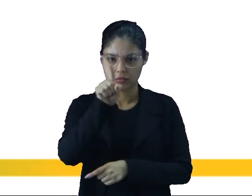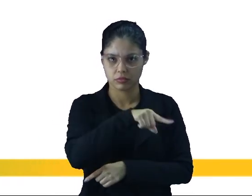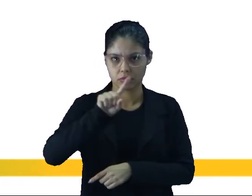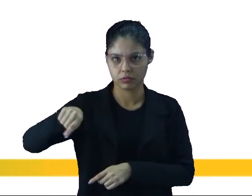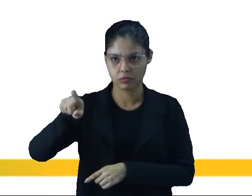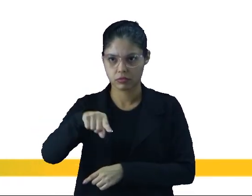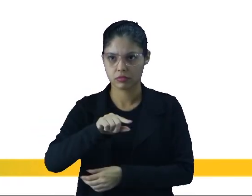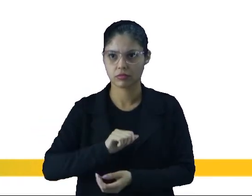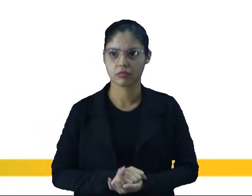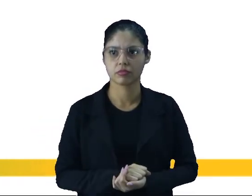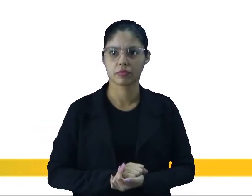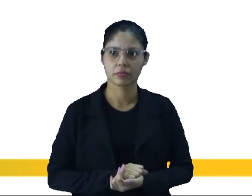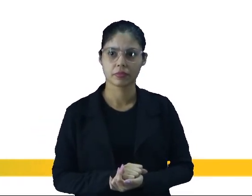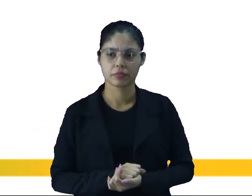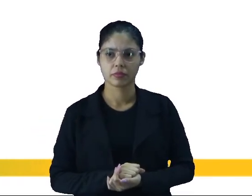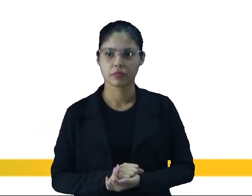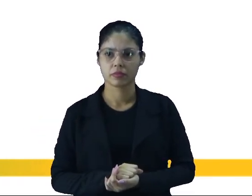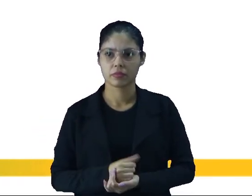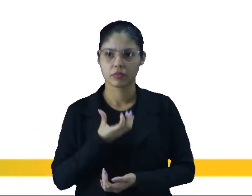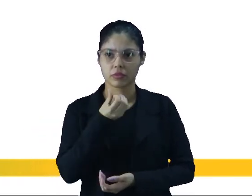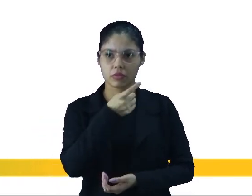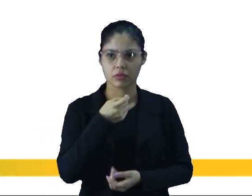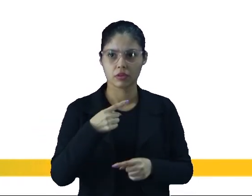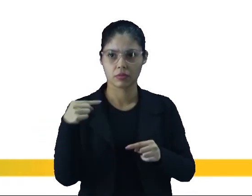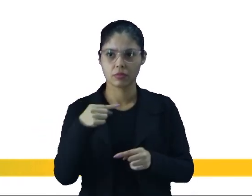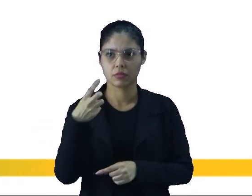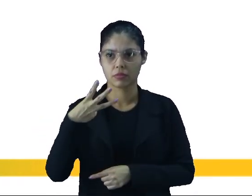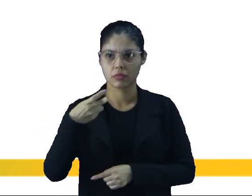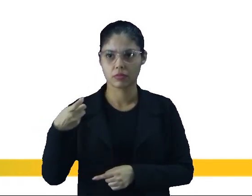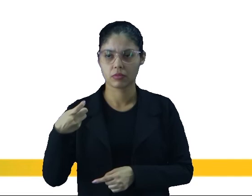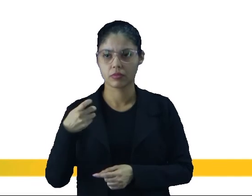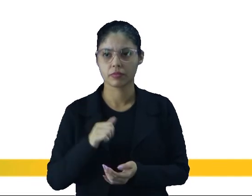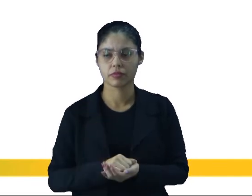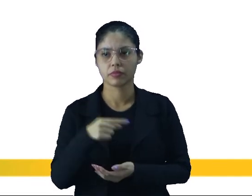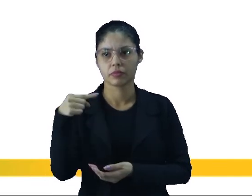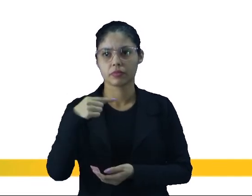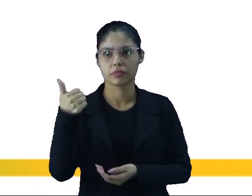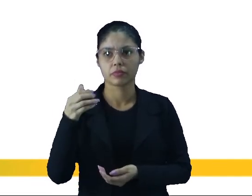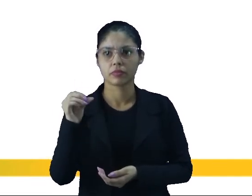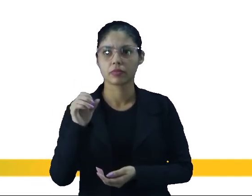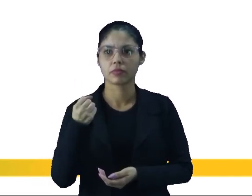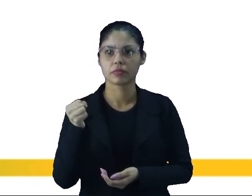ao quadrado, tá? 6x menos 3x é 3x,